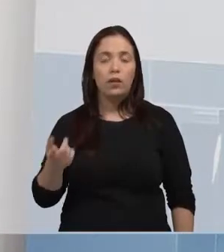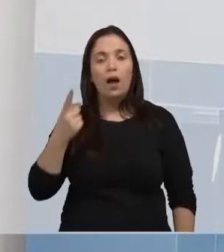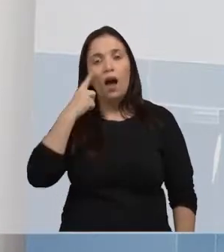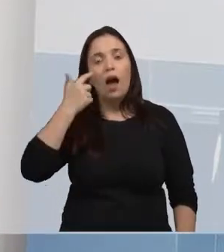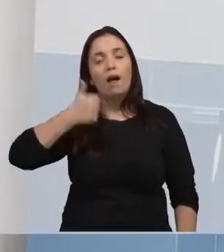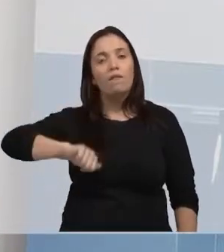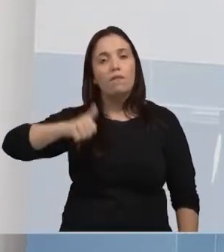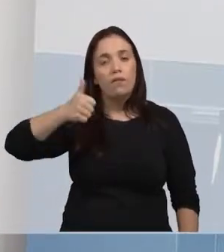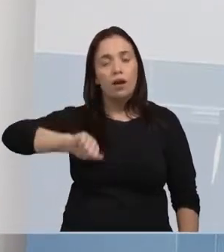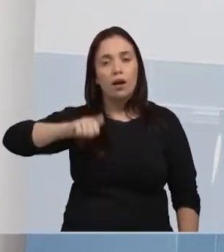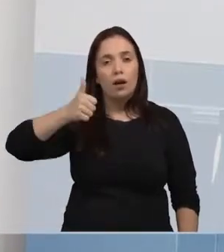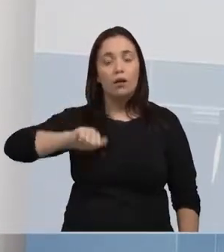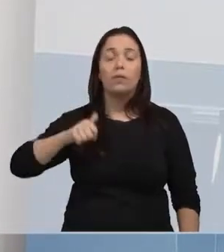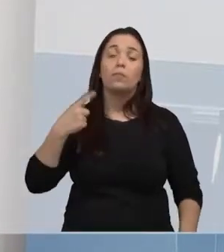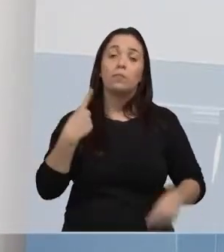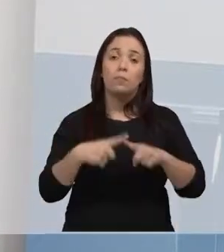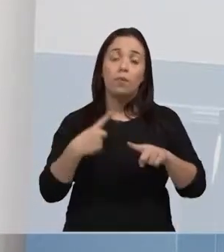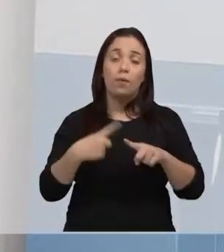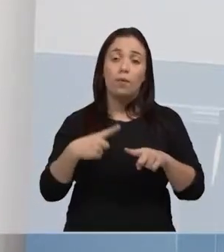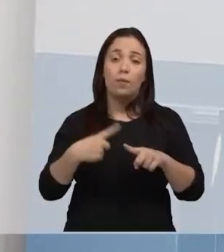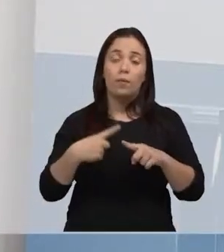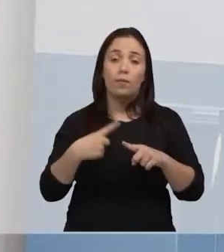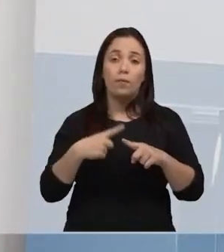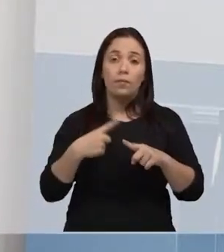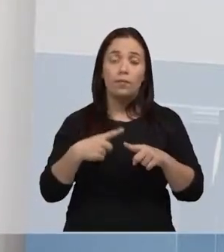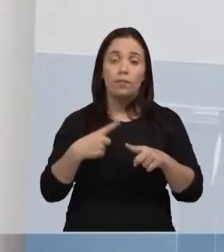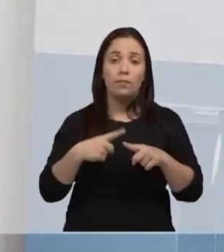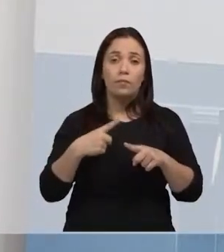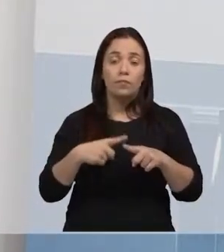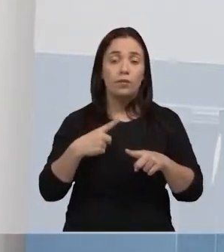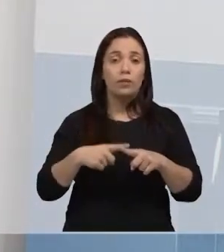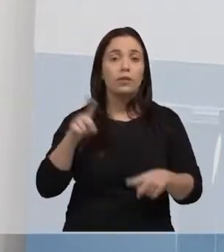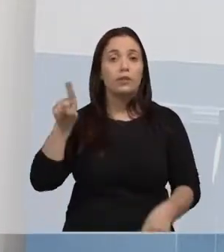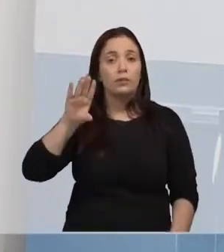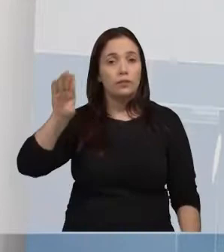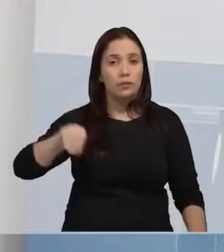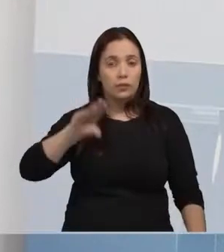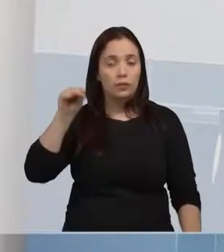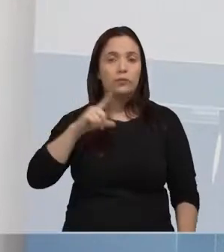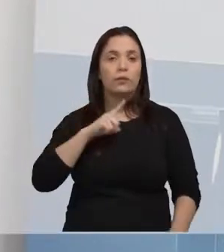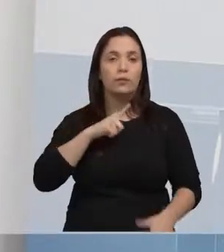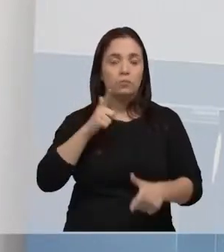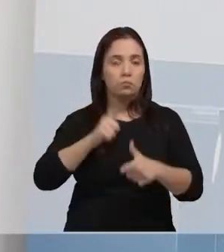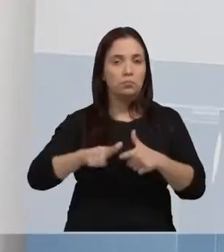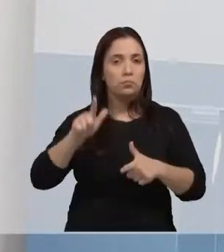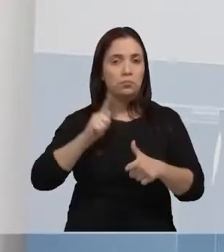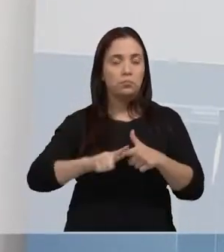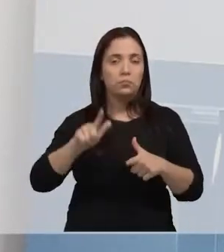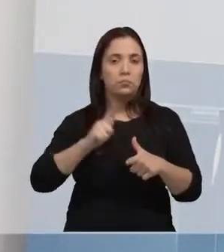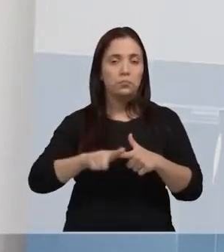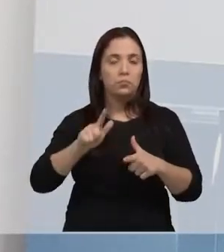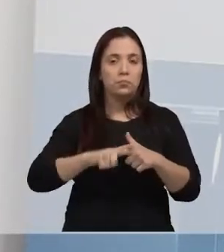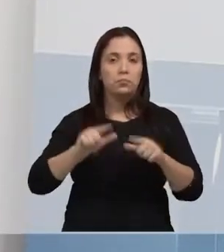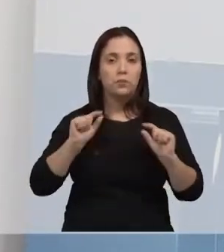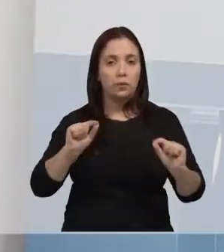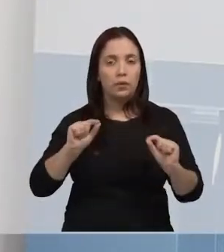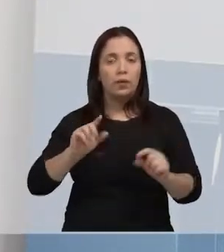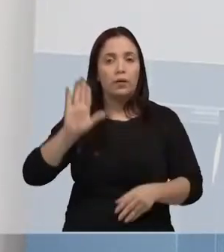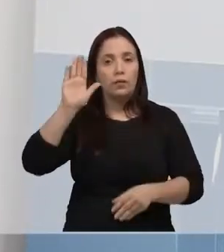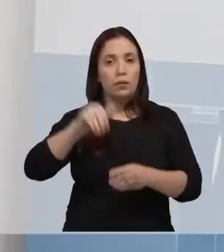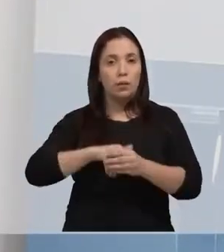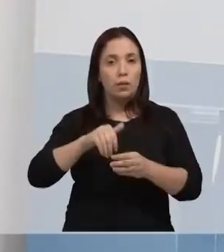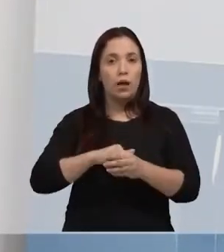avaliou o PT, porque o governador Ciro Gomes está vivendo um turbilhão em que a candidatura dele